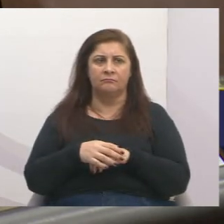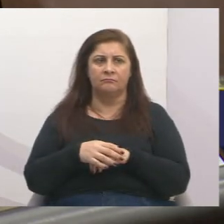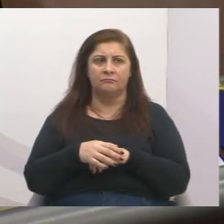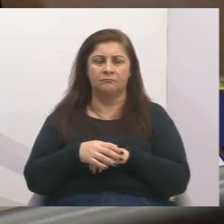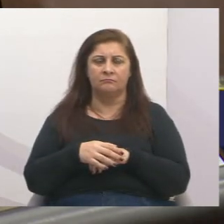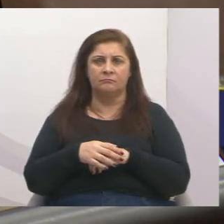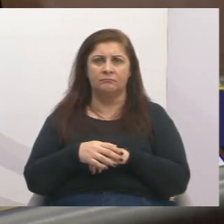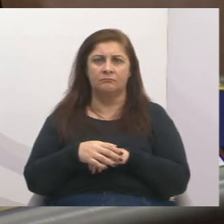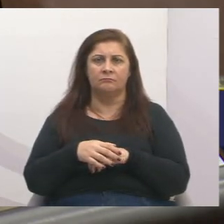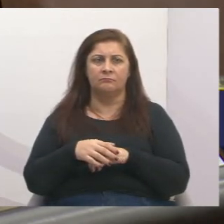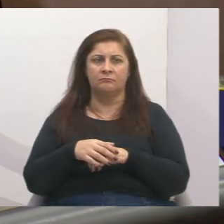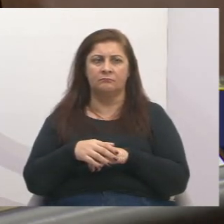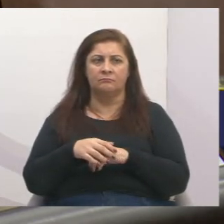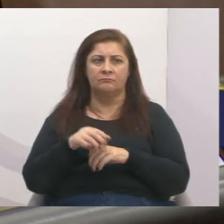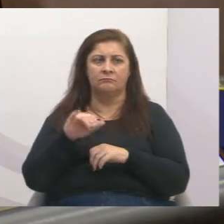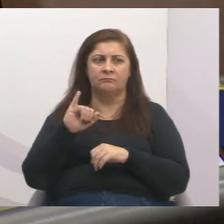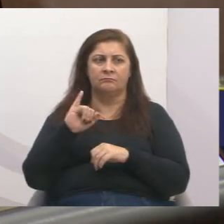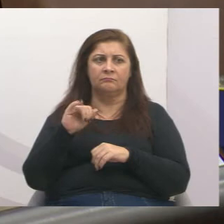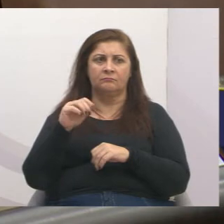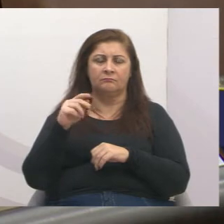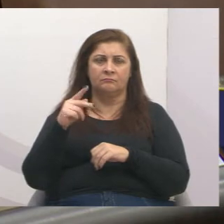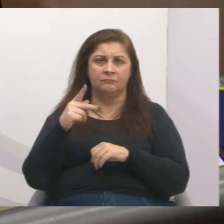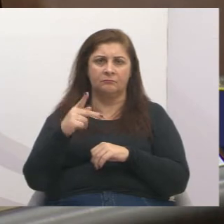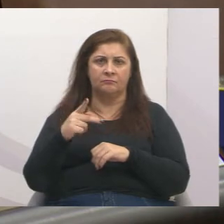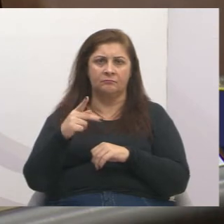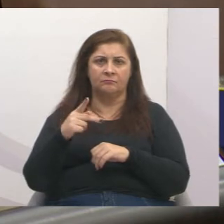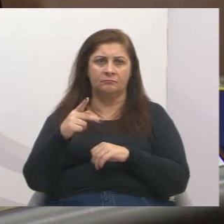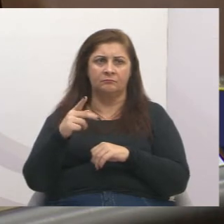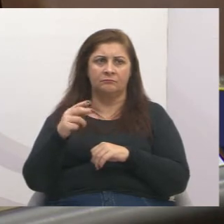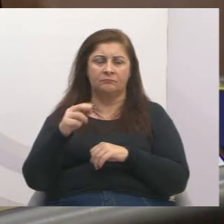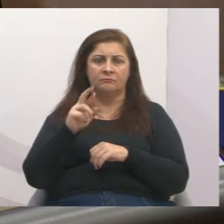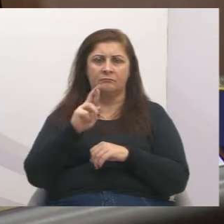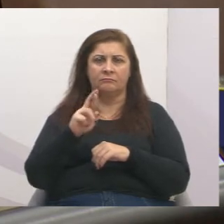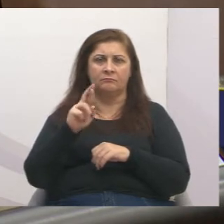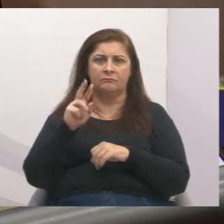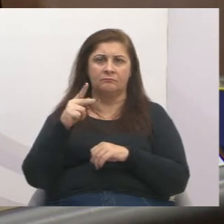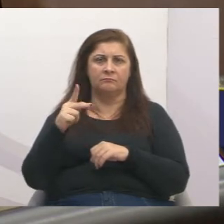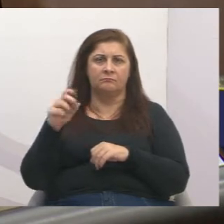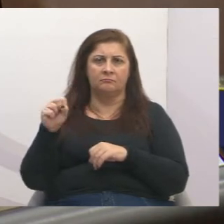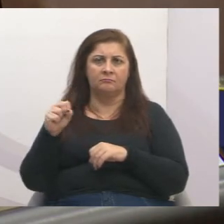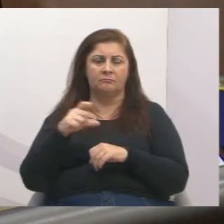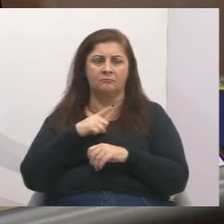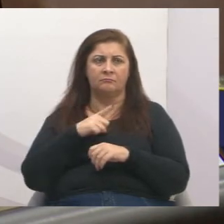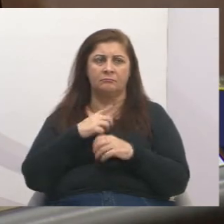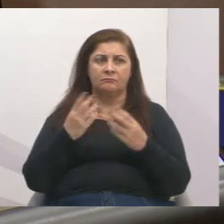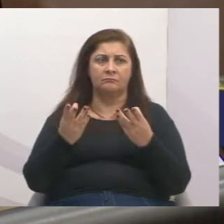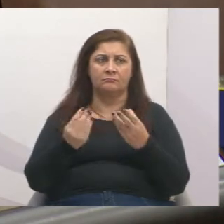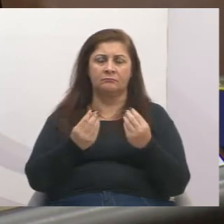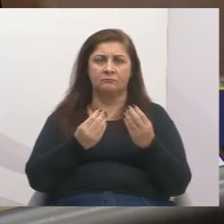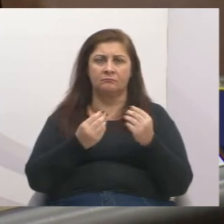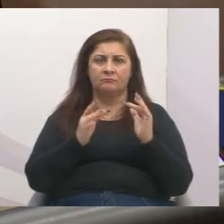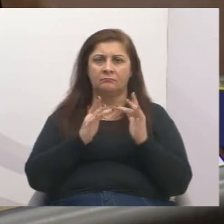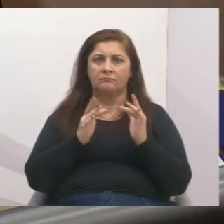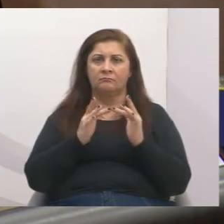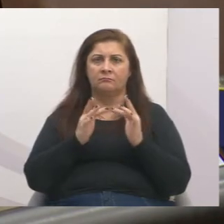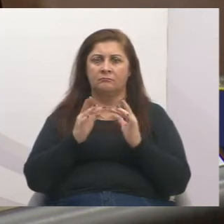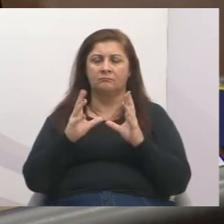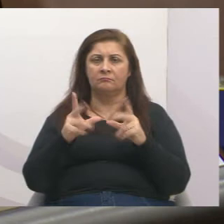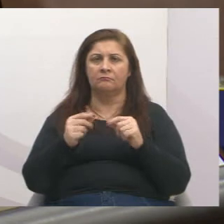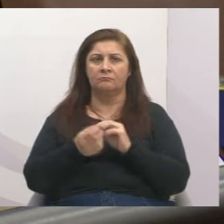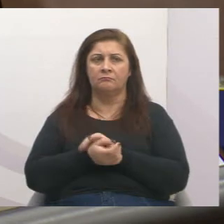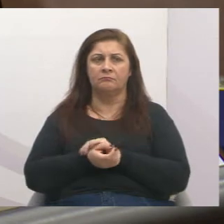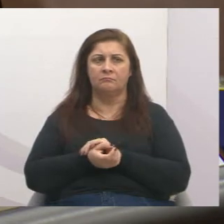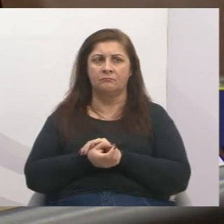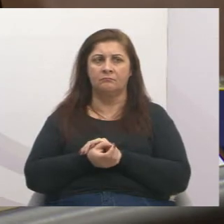institutos de previdência. Nós temos cerca de 2.000 RPPS no Brasil. Tive contato com quase todos eles, né?